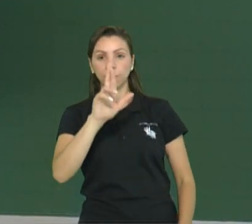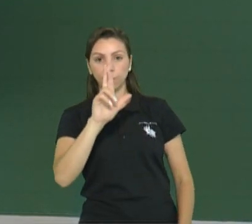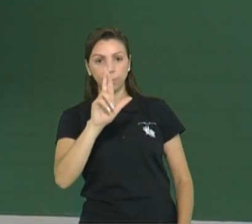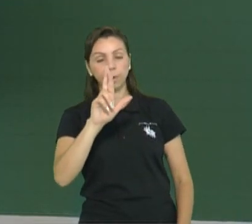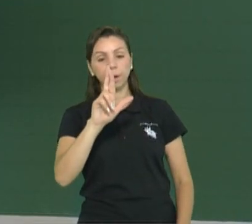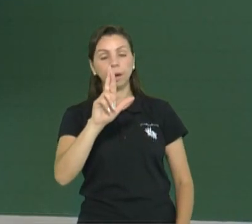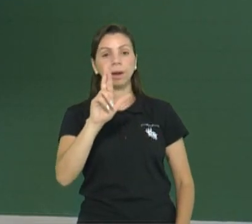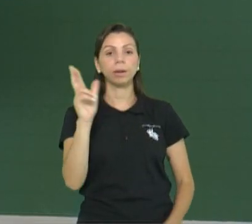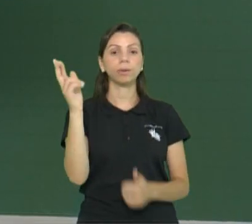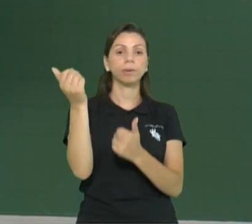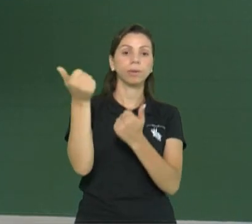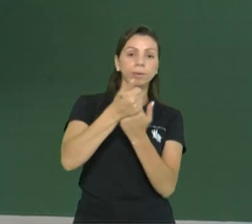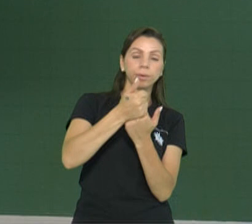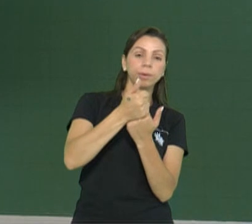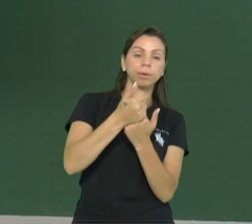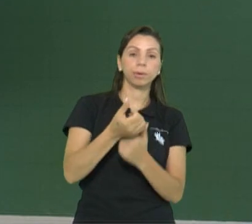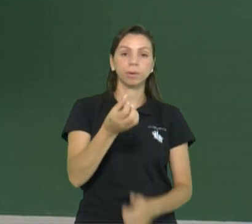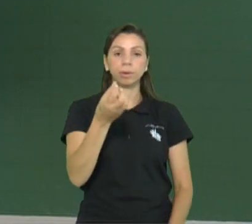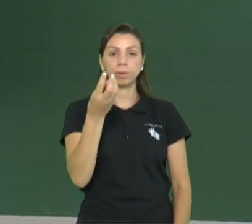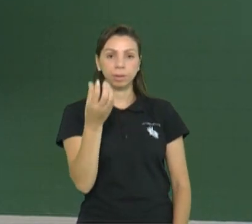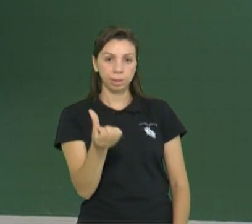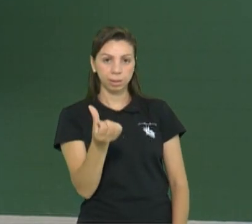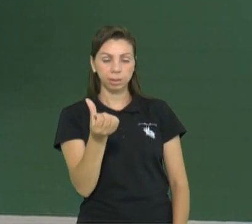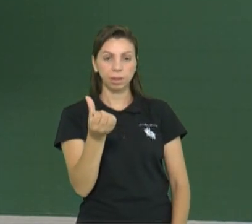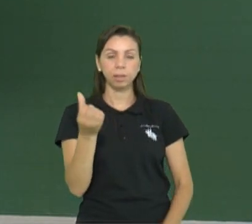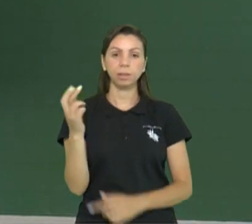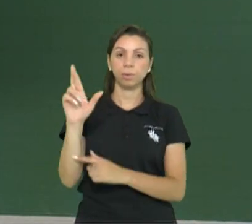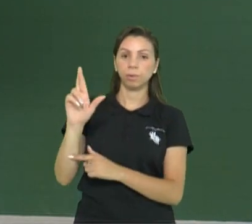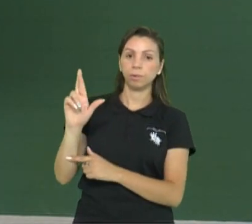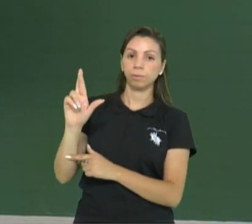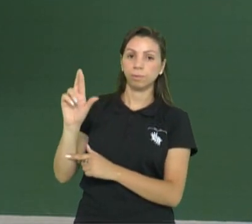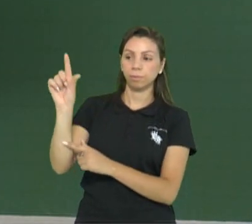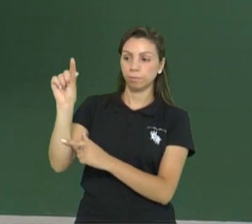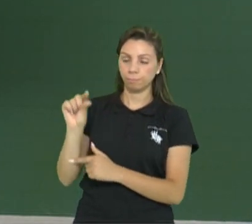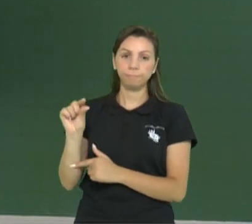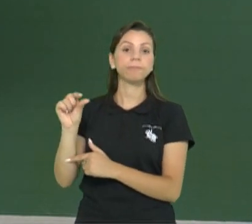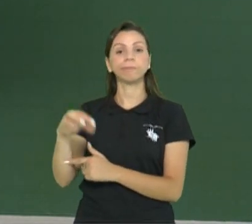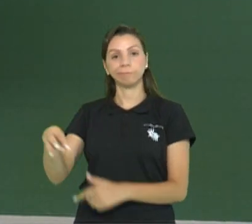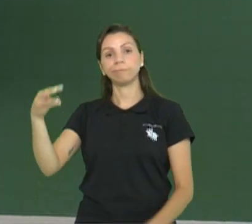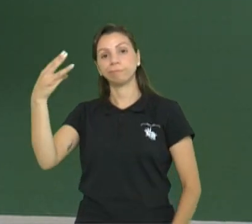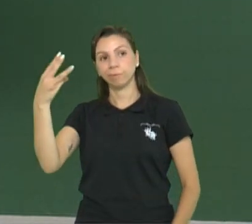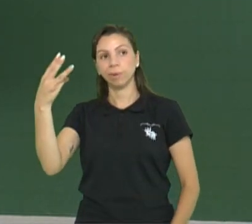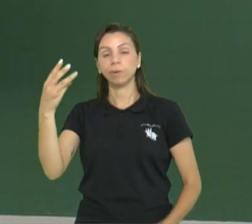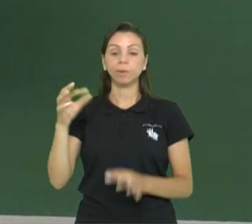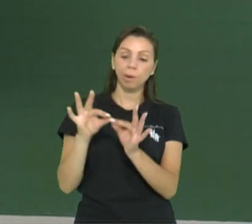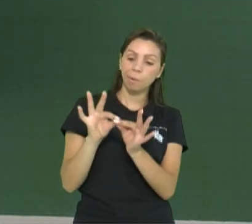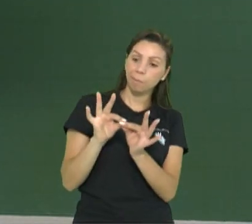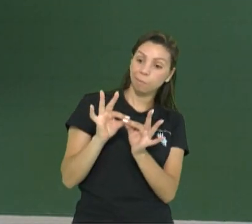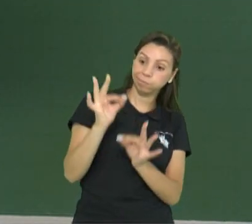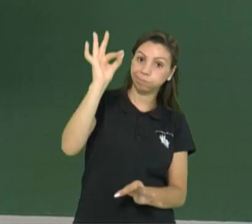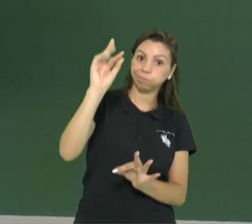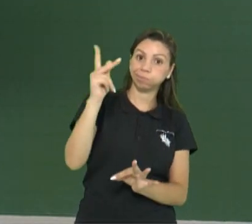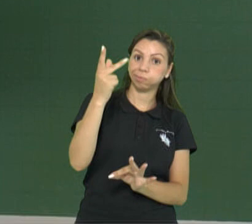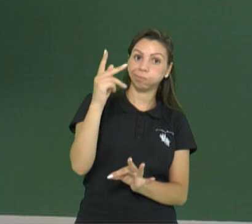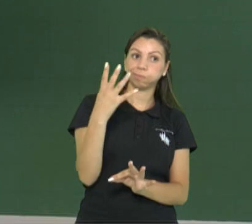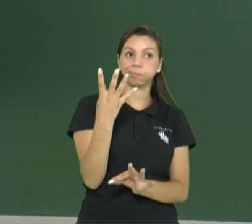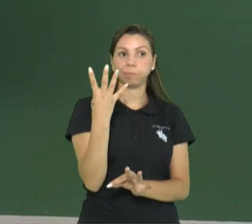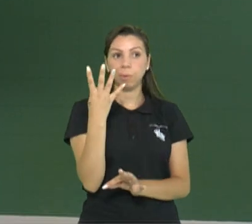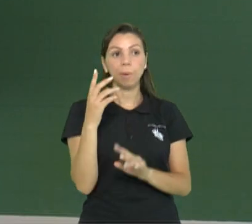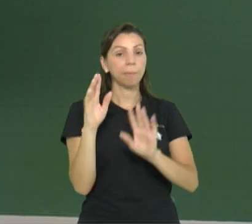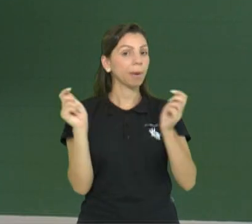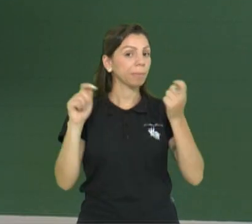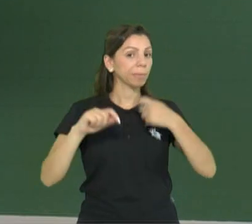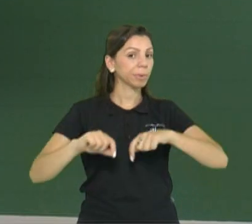que é 6, o raio menor que é 3, e temos aqui a altura que vale 4 centímetros. Só que agora aqui